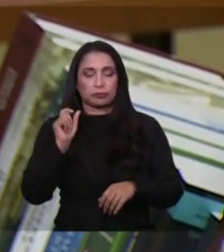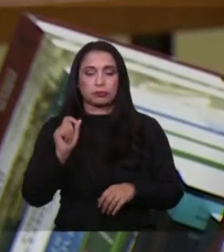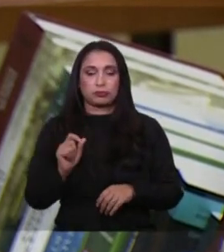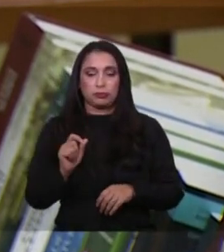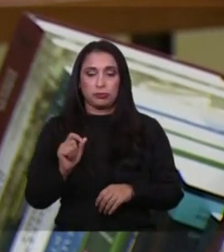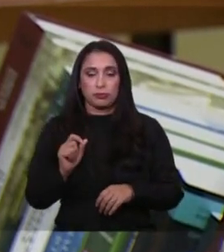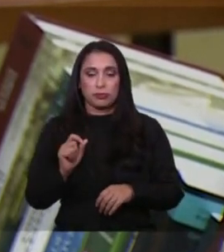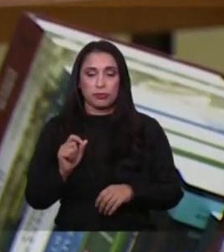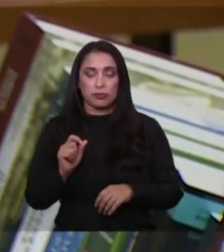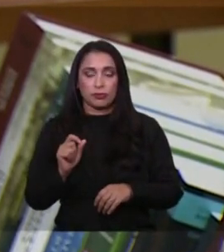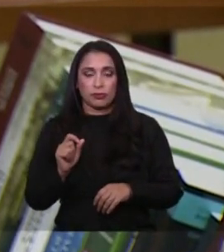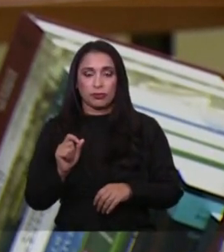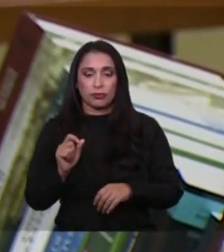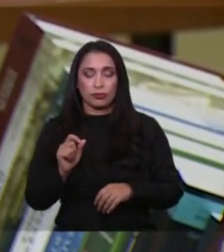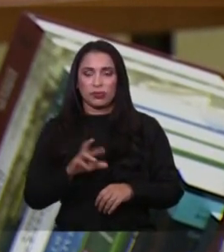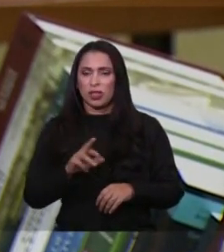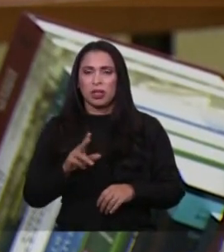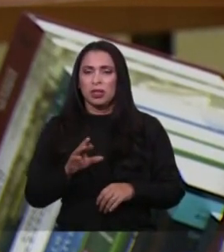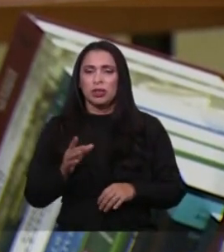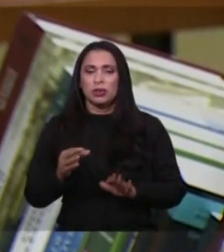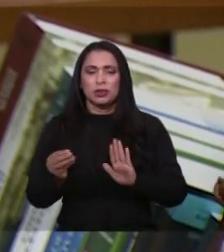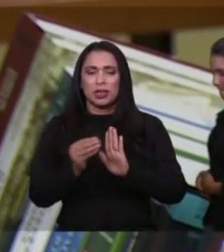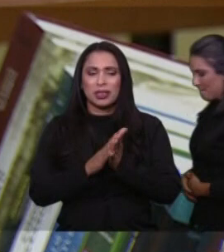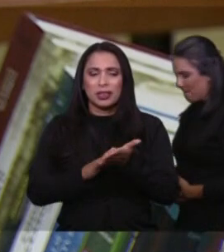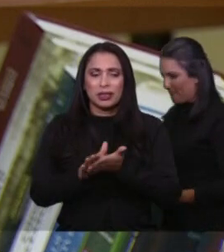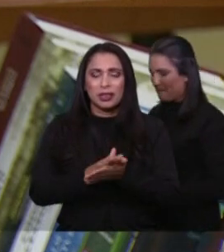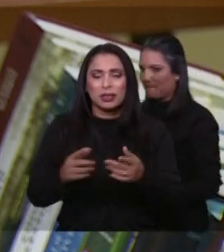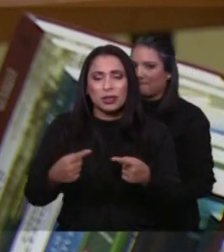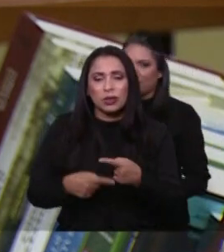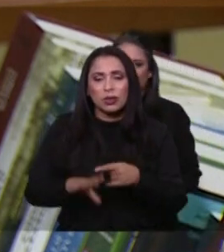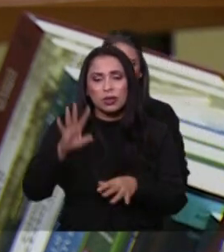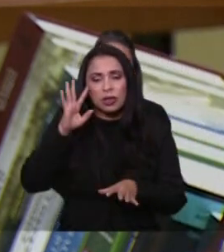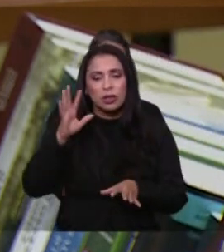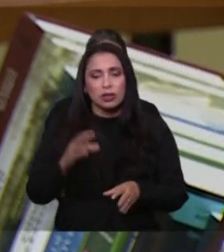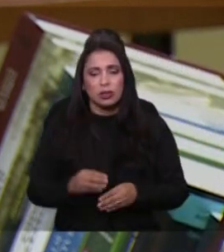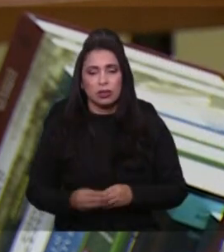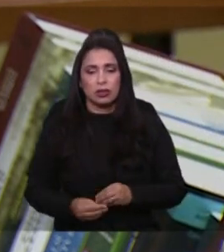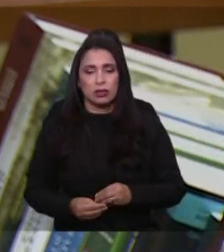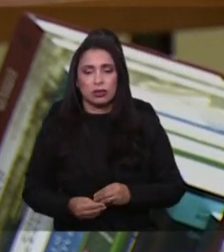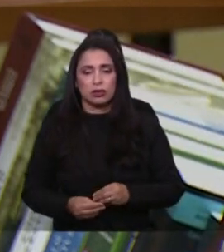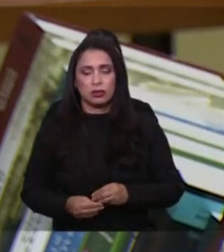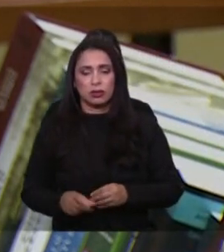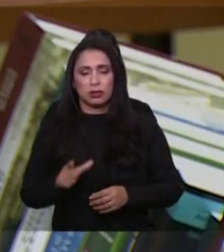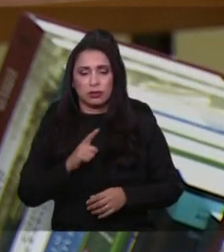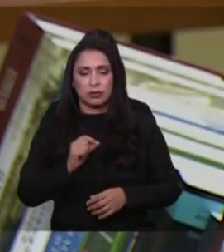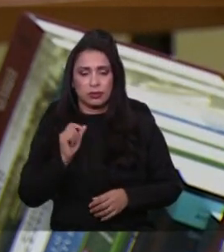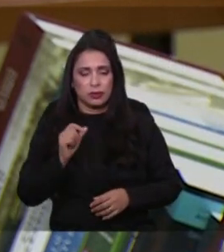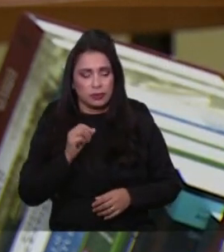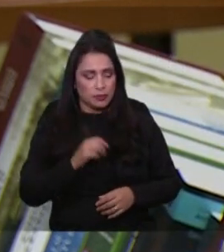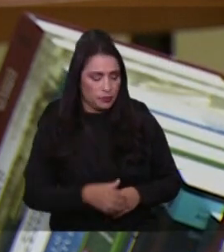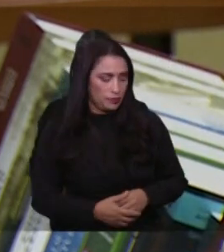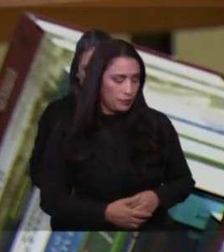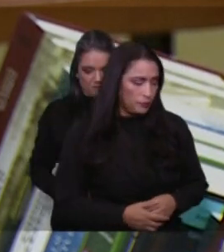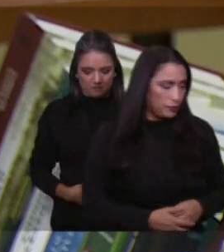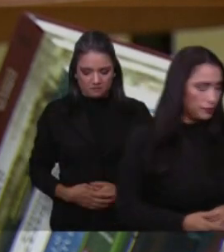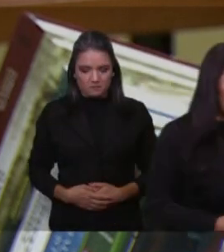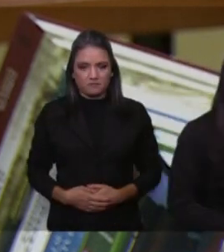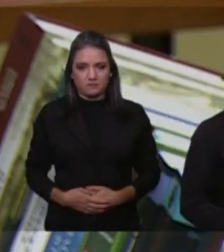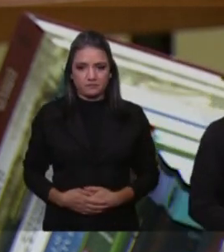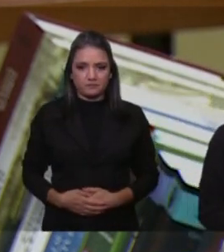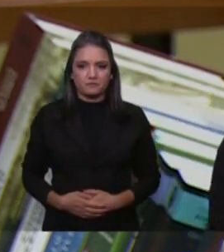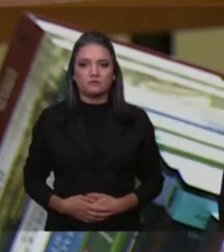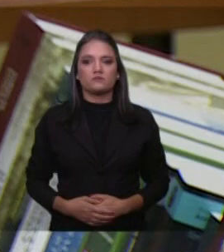extraordinário, de modo a não haver argumentos capazes de infirmar a conclusão adotada que tenham deixado de ser examinadas.